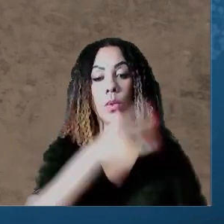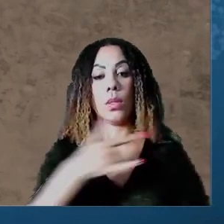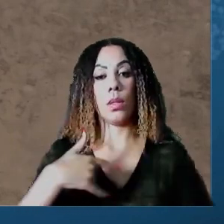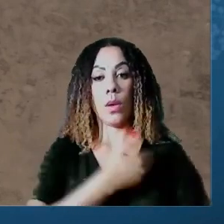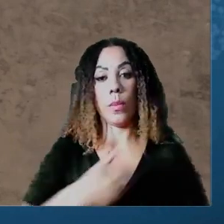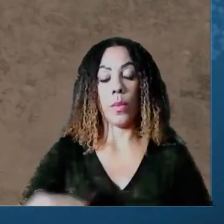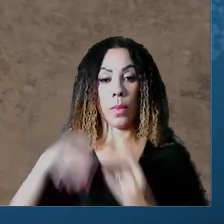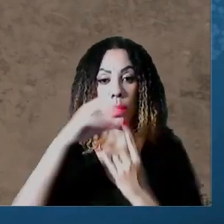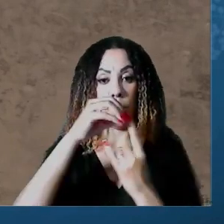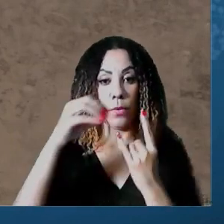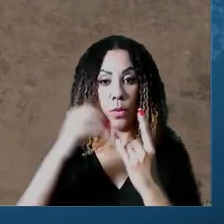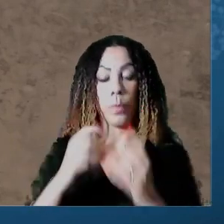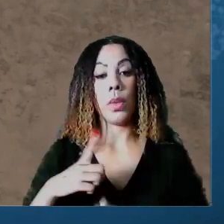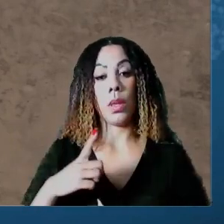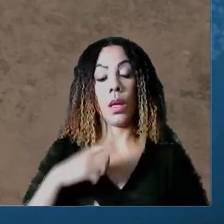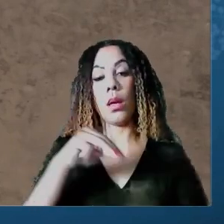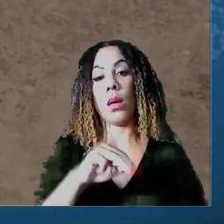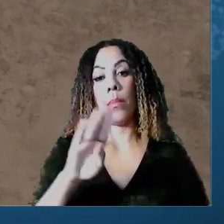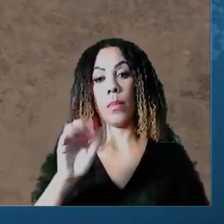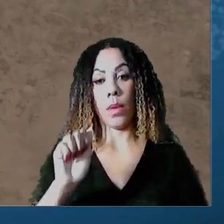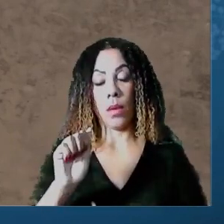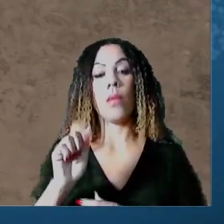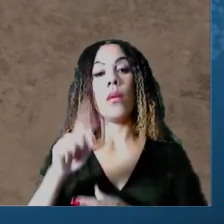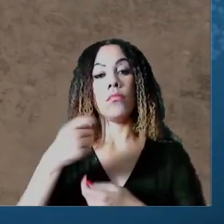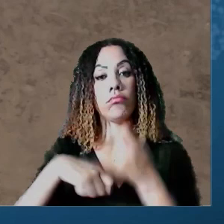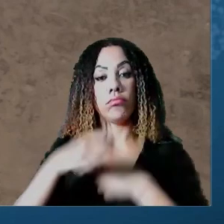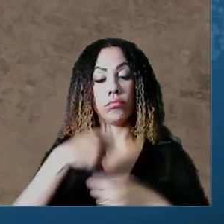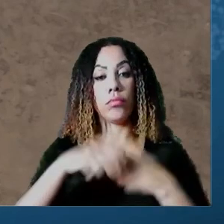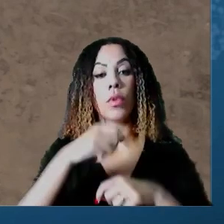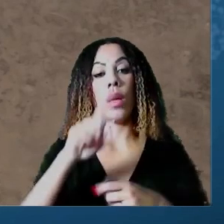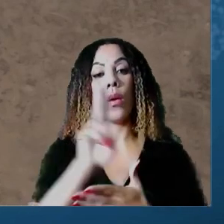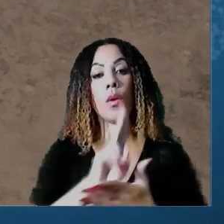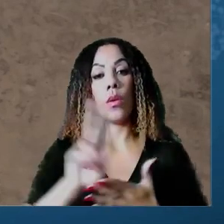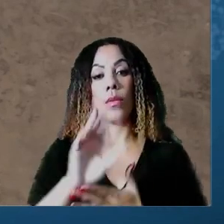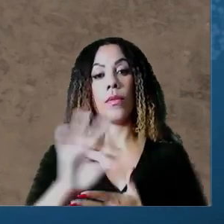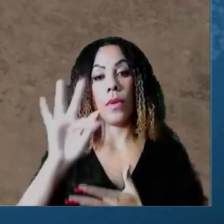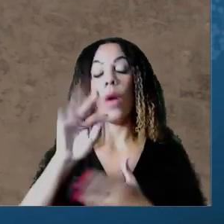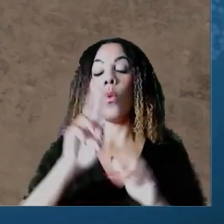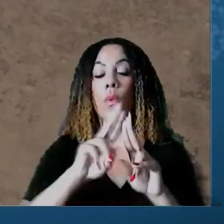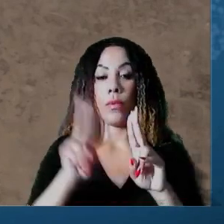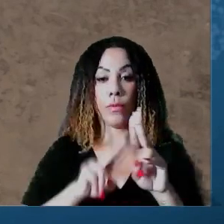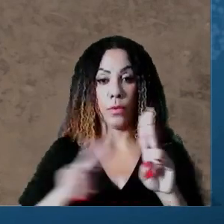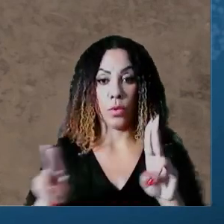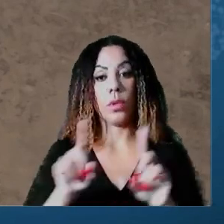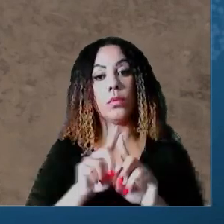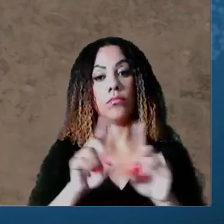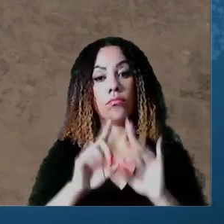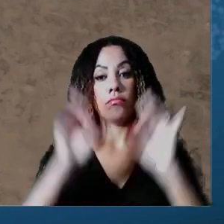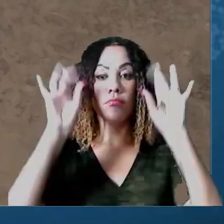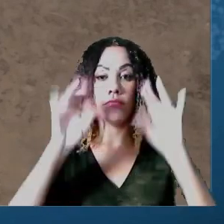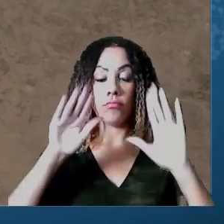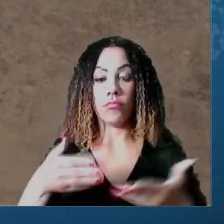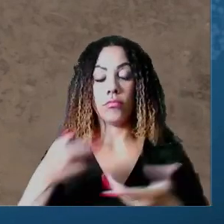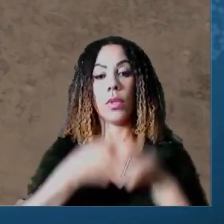Fiocruz. Possui MBA executivo em Administração pela Universidade Federal do Rio de Janeiro e especialização em